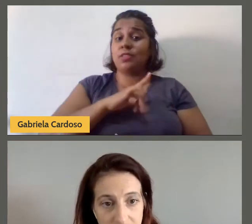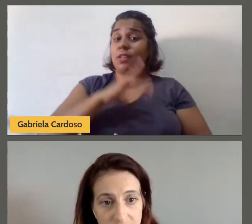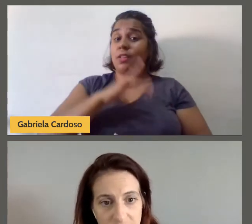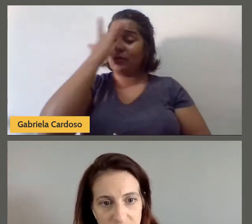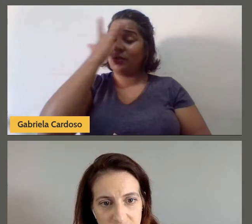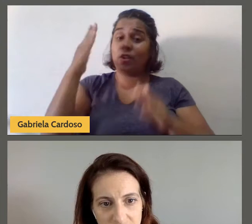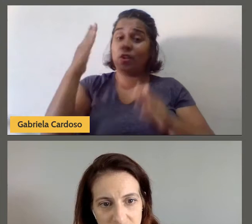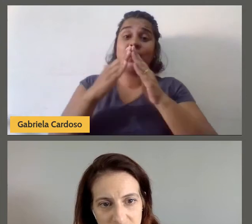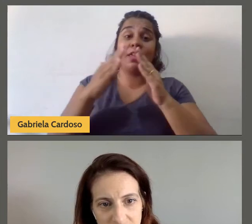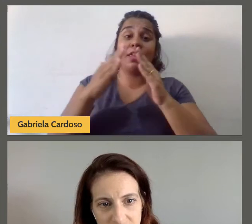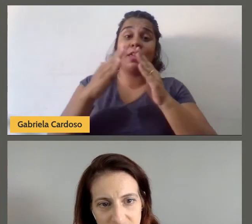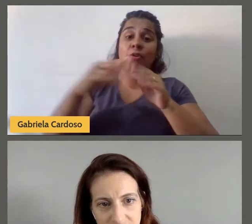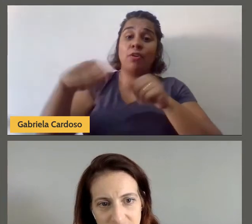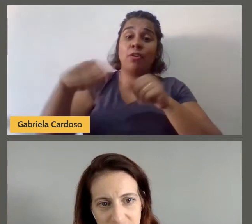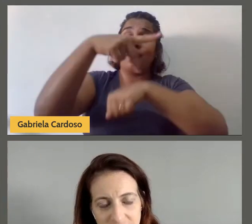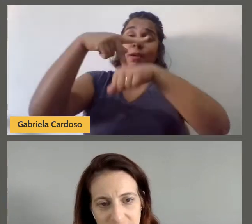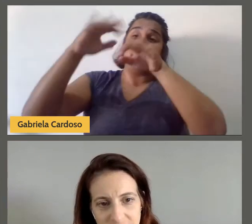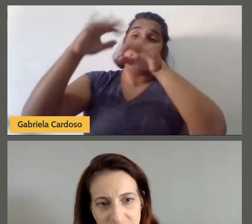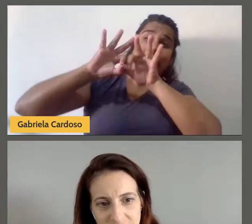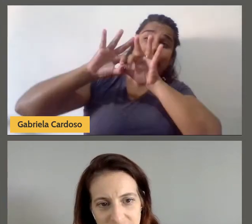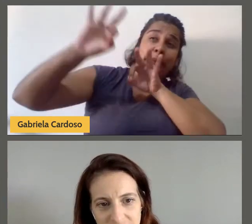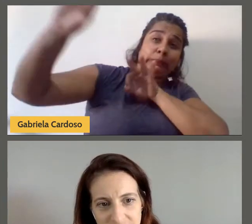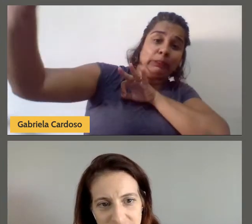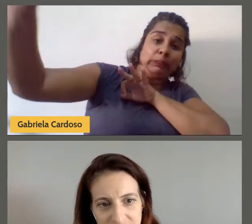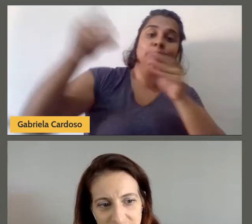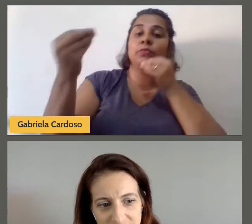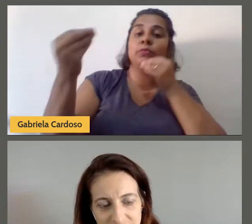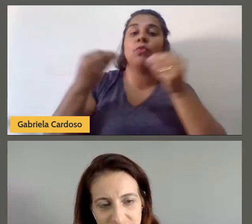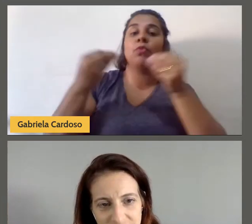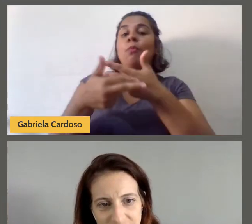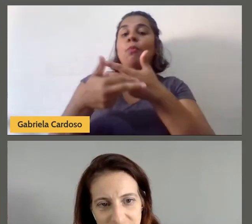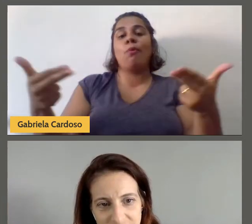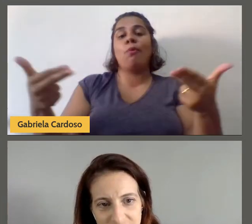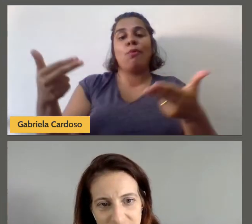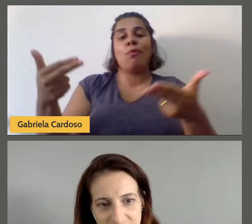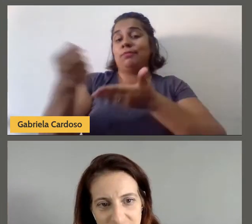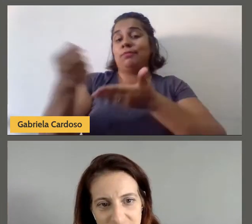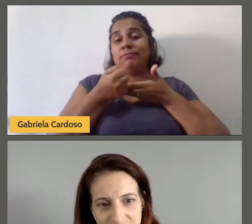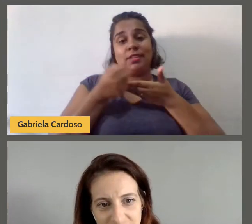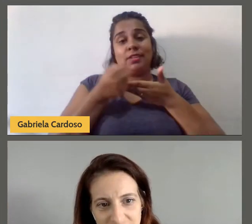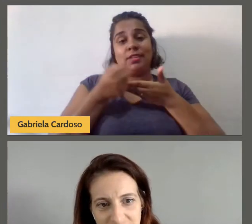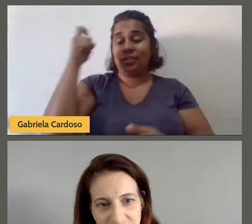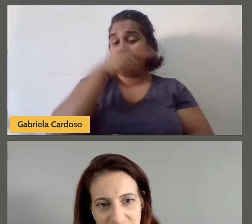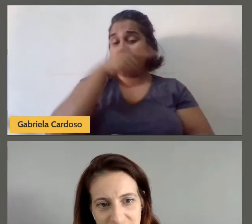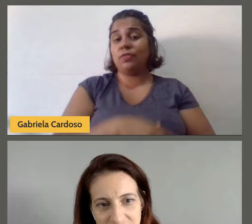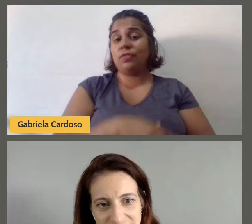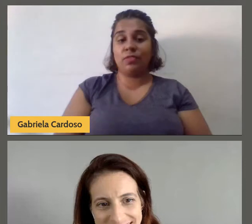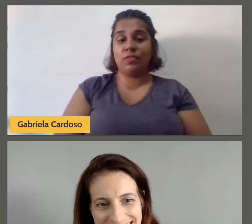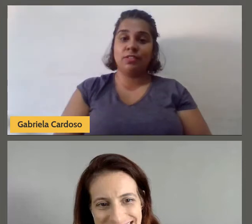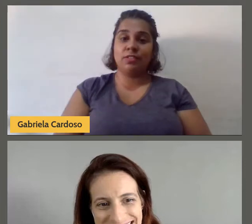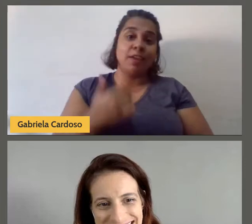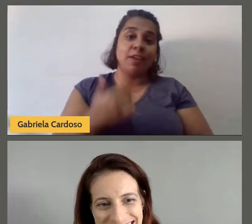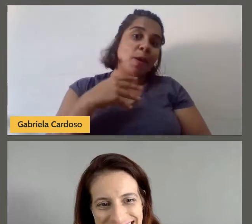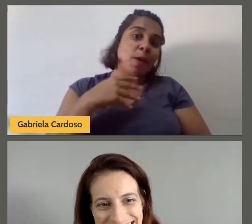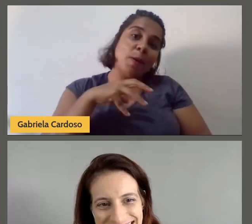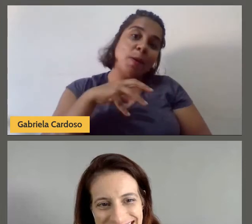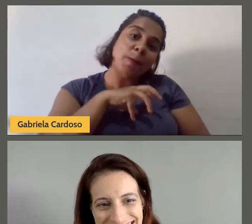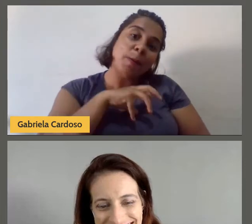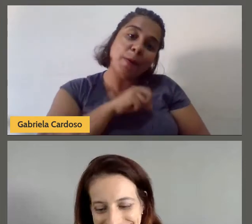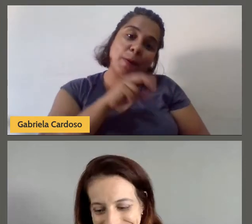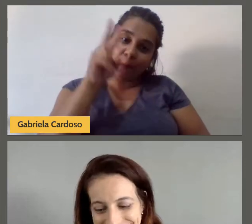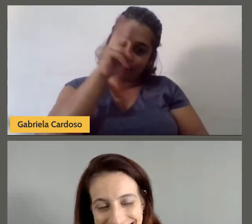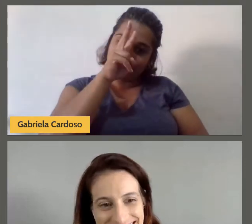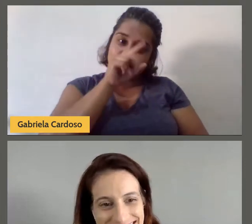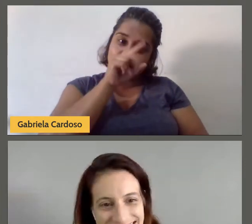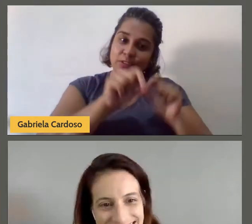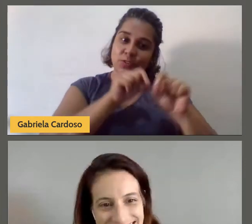assim, histórias a gente tem de todo tipo. Eu sempre gosto de contar as histórias bonitas, assim, eu gosto muito da história da